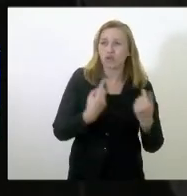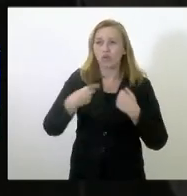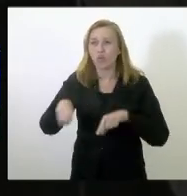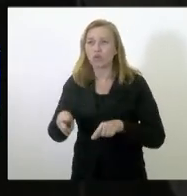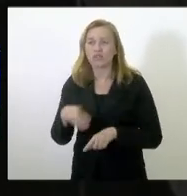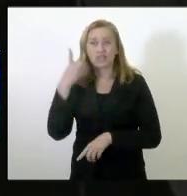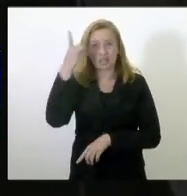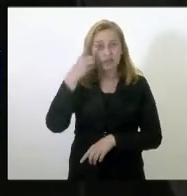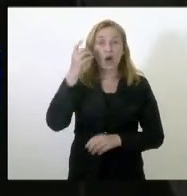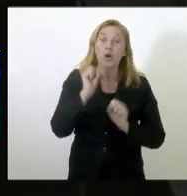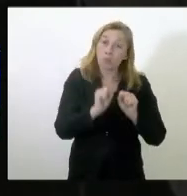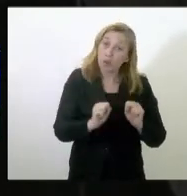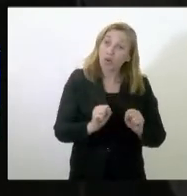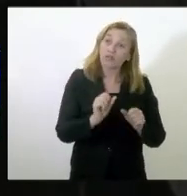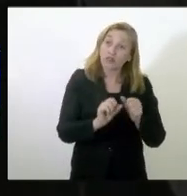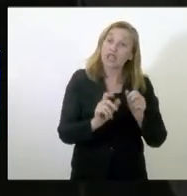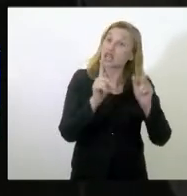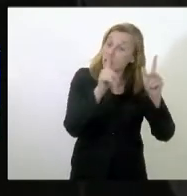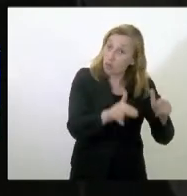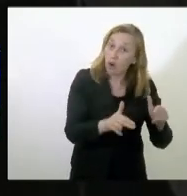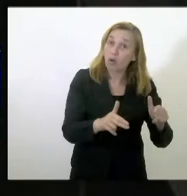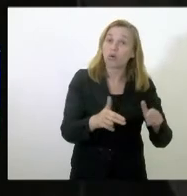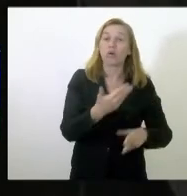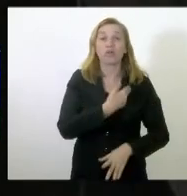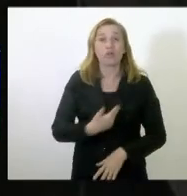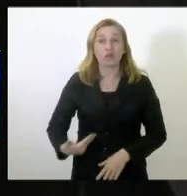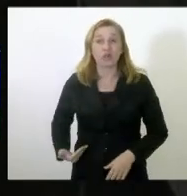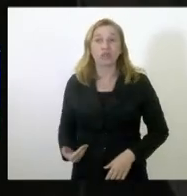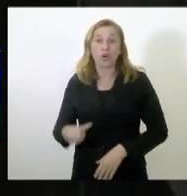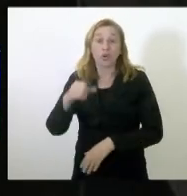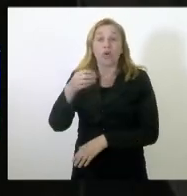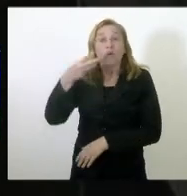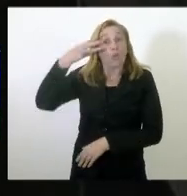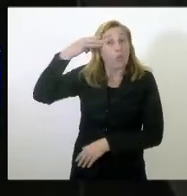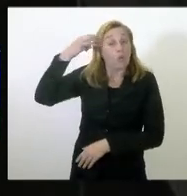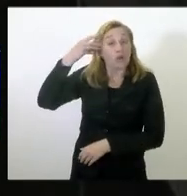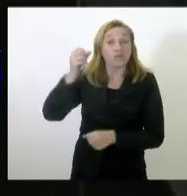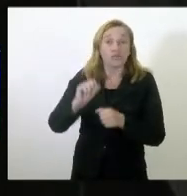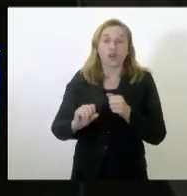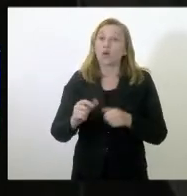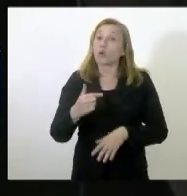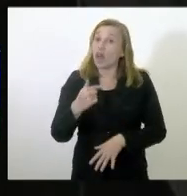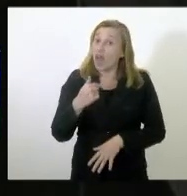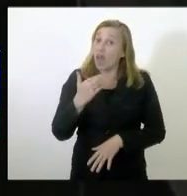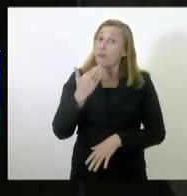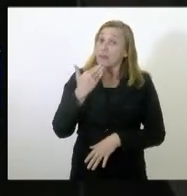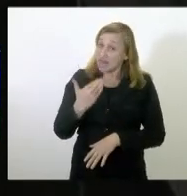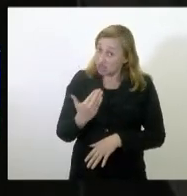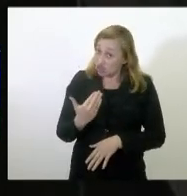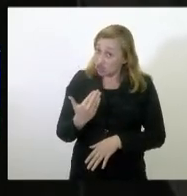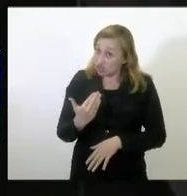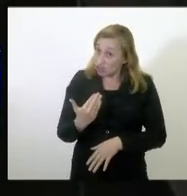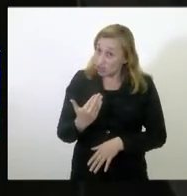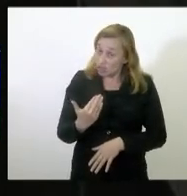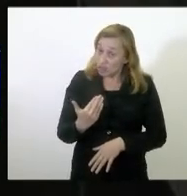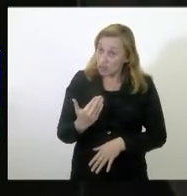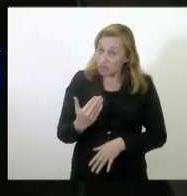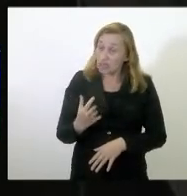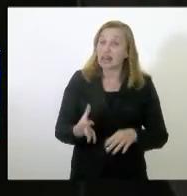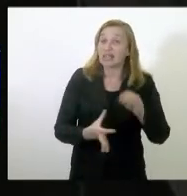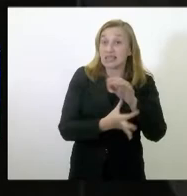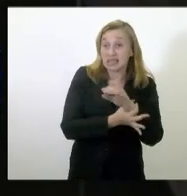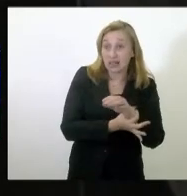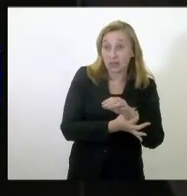senhor pode fazer igual o governador Wilson Witzel fez. Porque quando eu solicitei o segurança presente para a